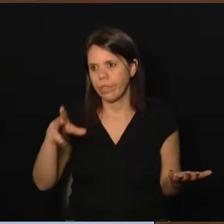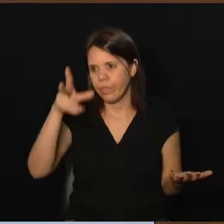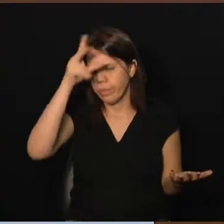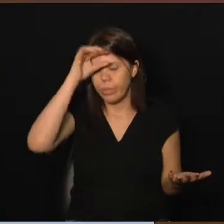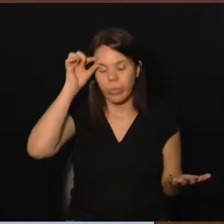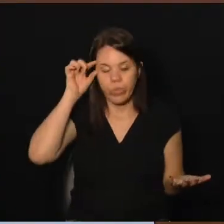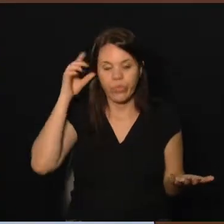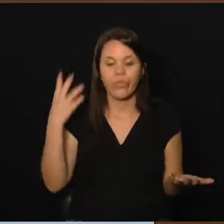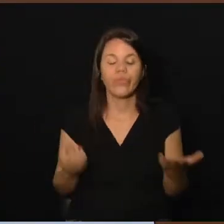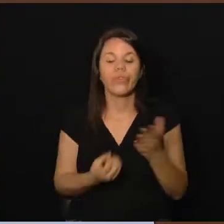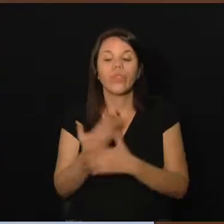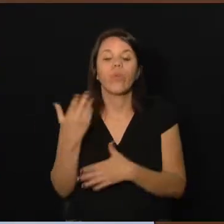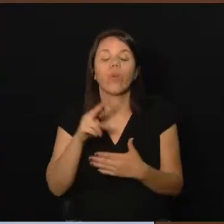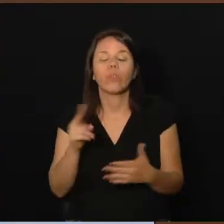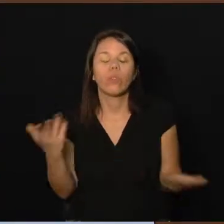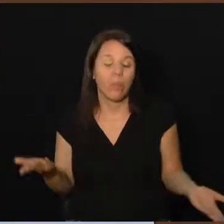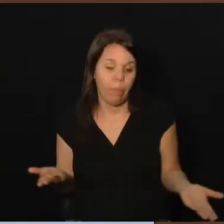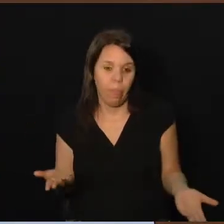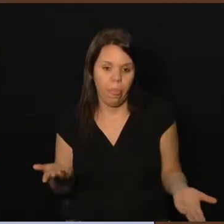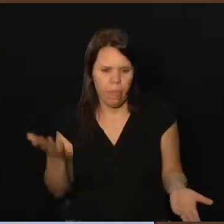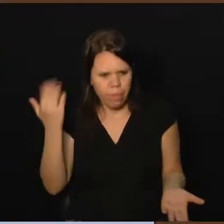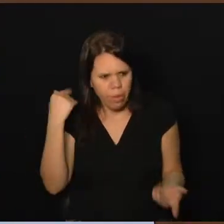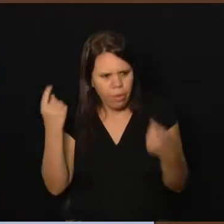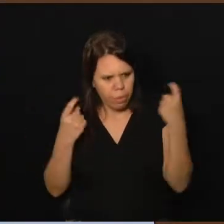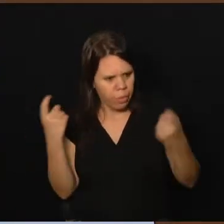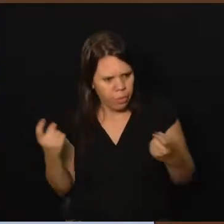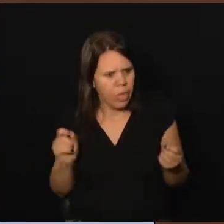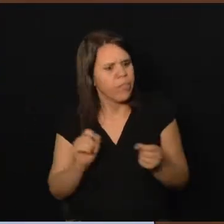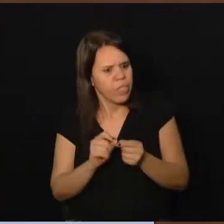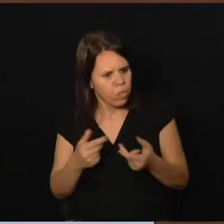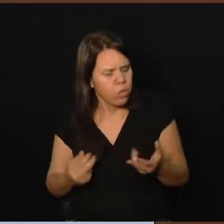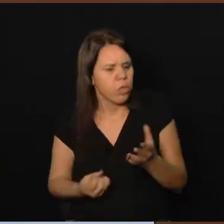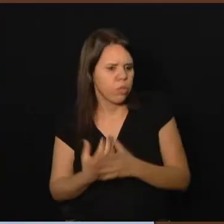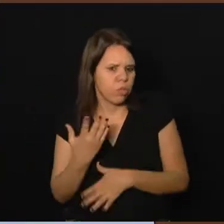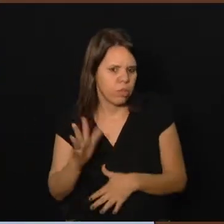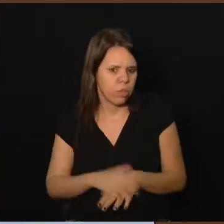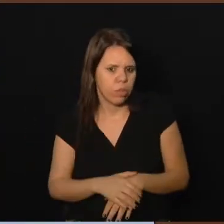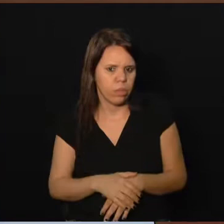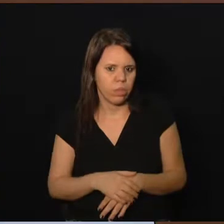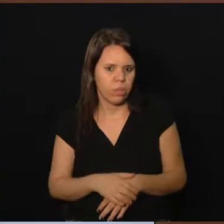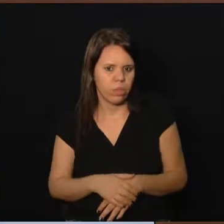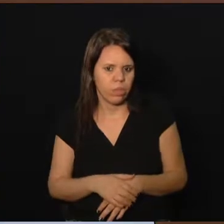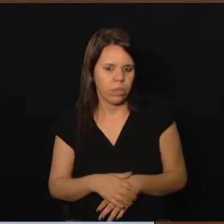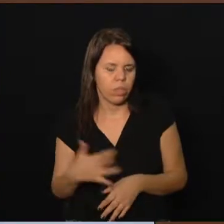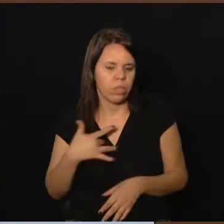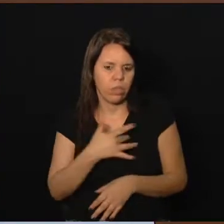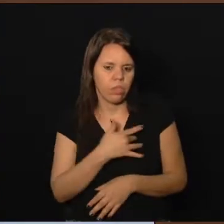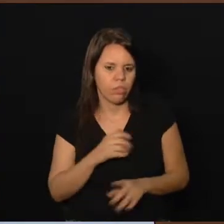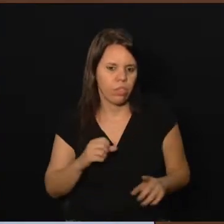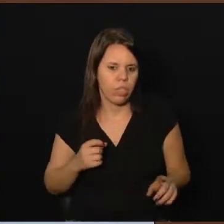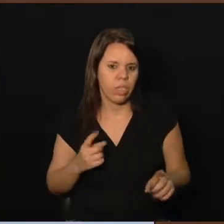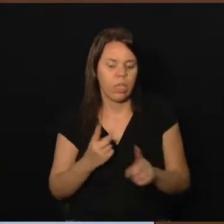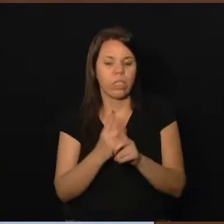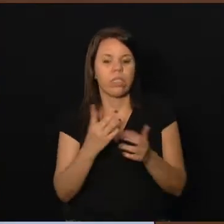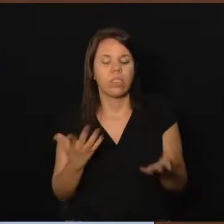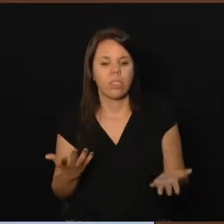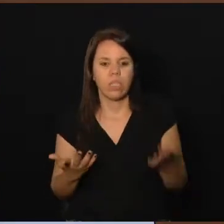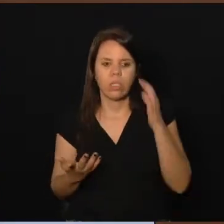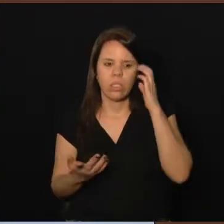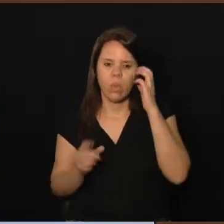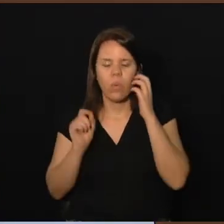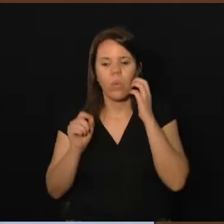coisa acontecer, e isso não acontece. E aí, muitas vezes, diante desse lenga-lenga da saúde e assistência, sobra para quem? Para a